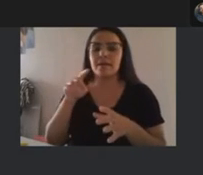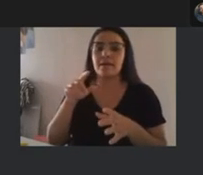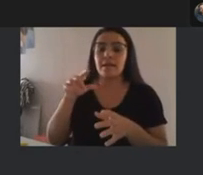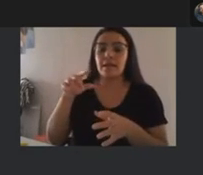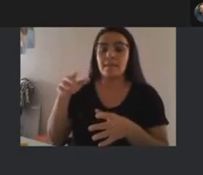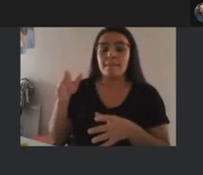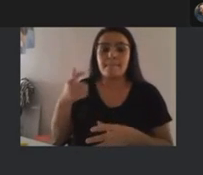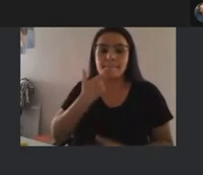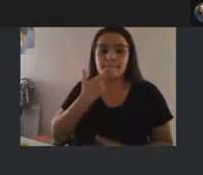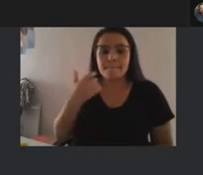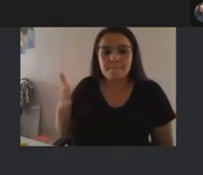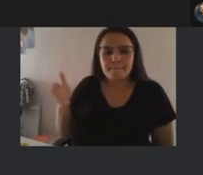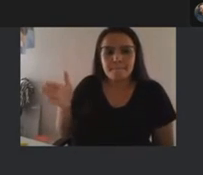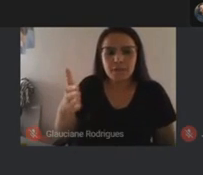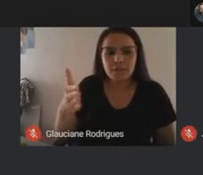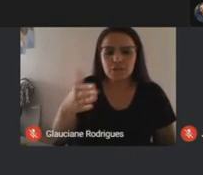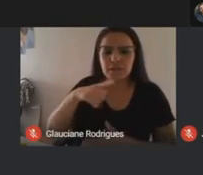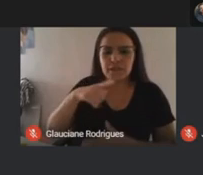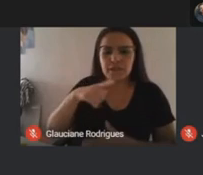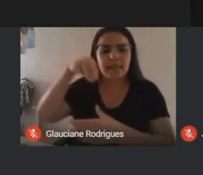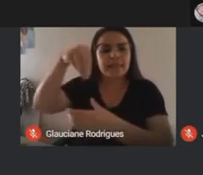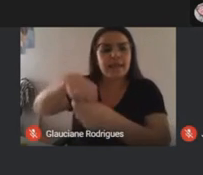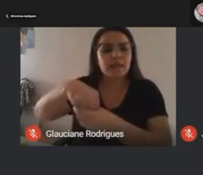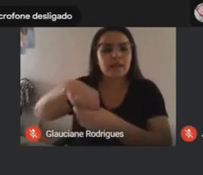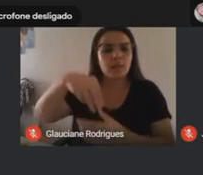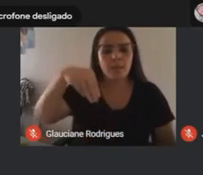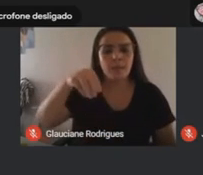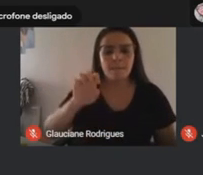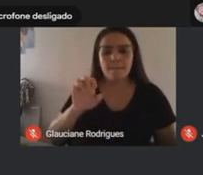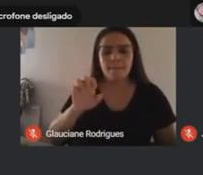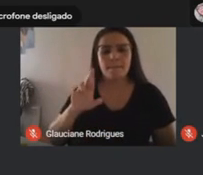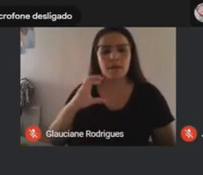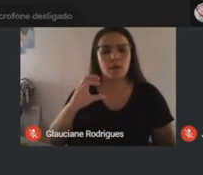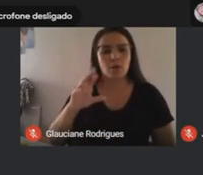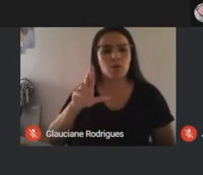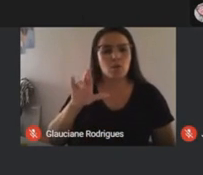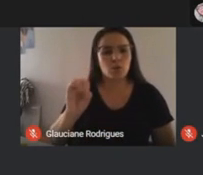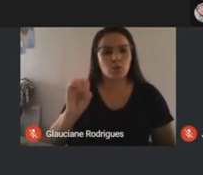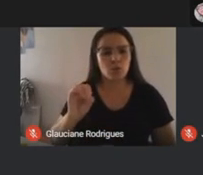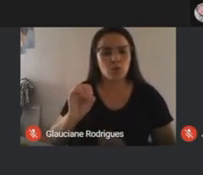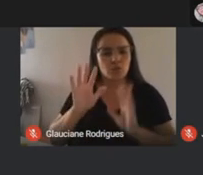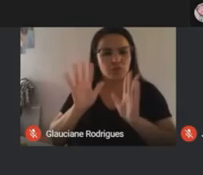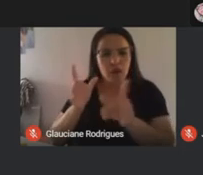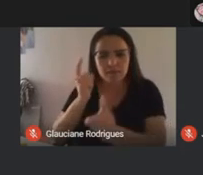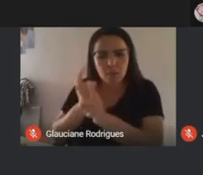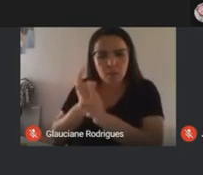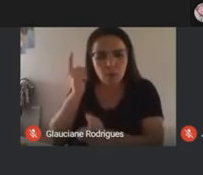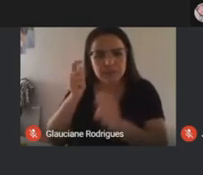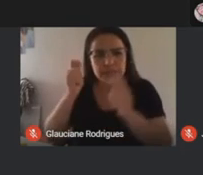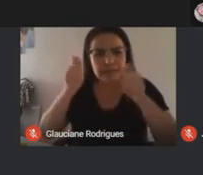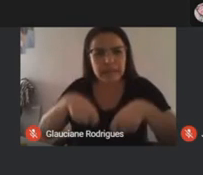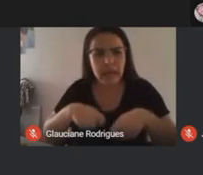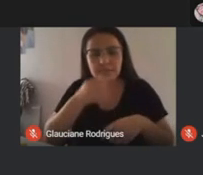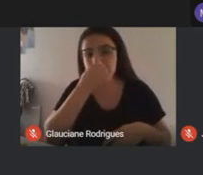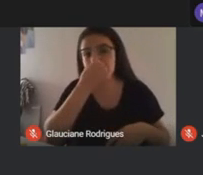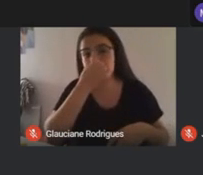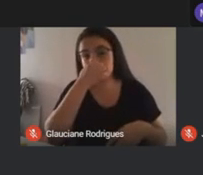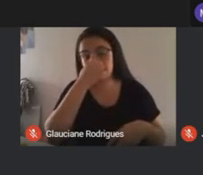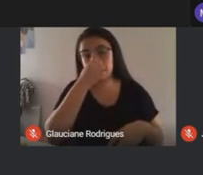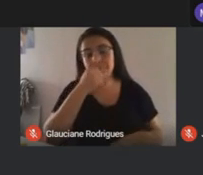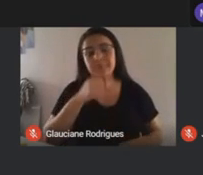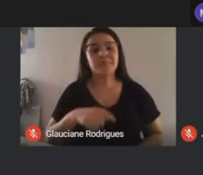desses procedimentos? Não, assim, existem técnicas, existem até equipamentos